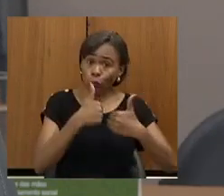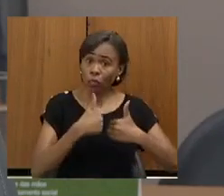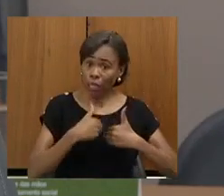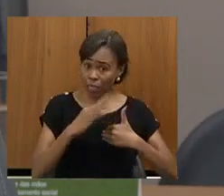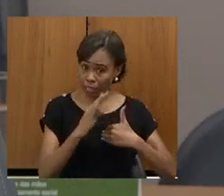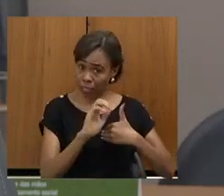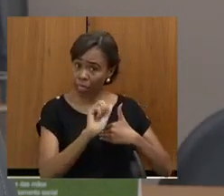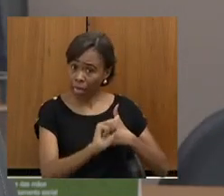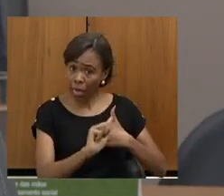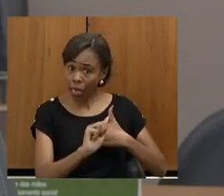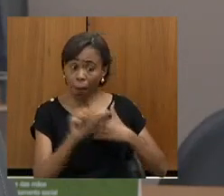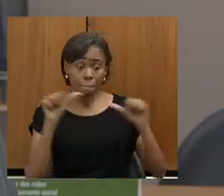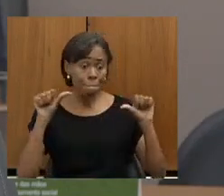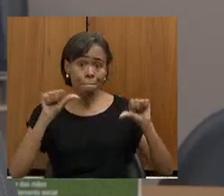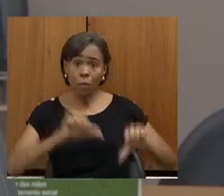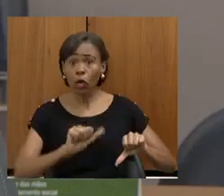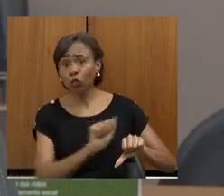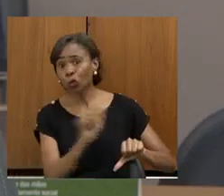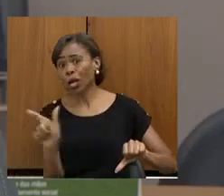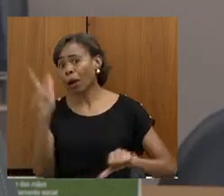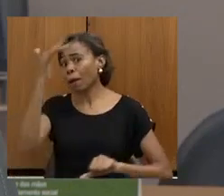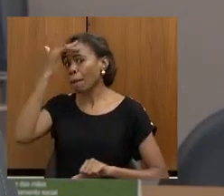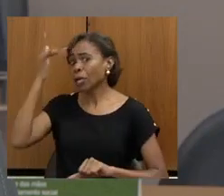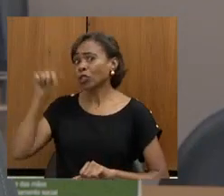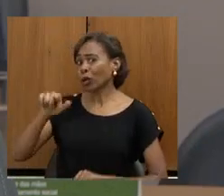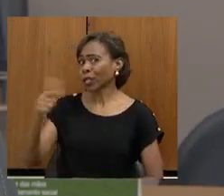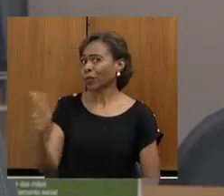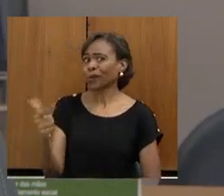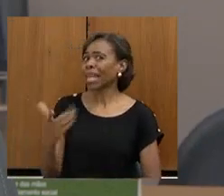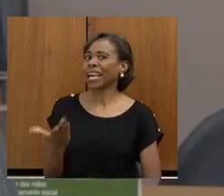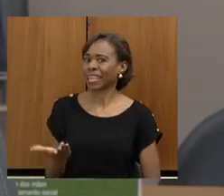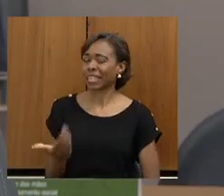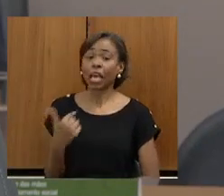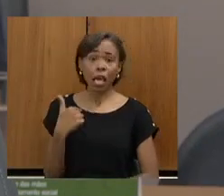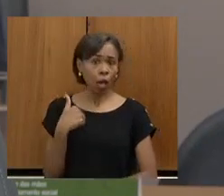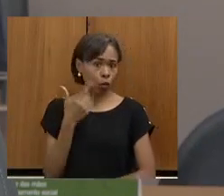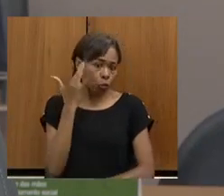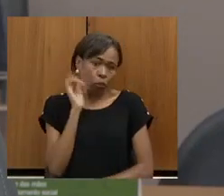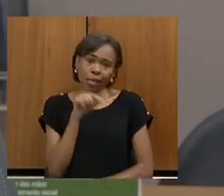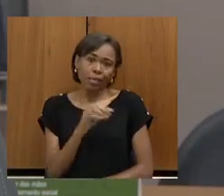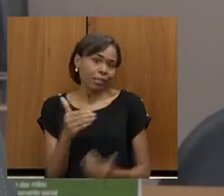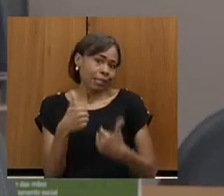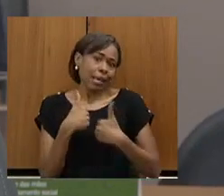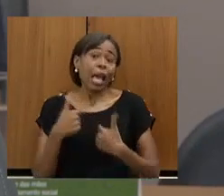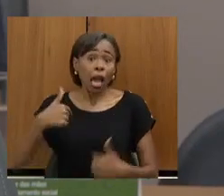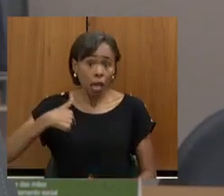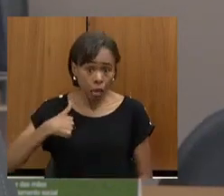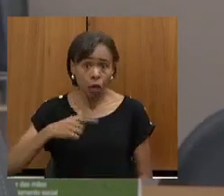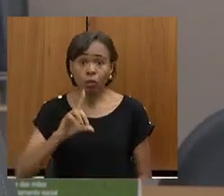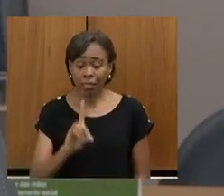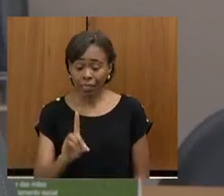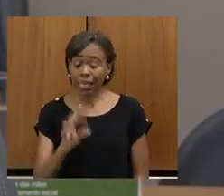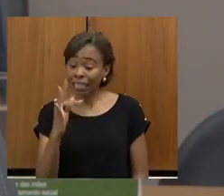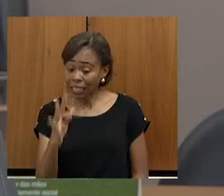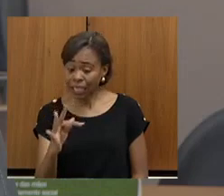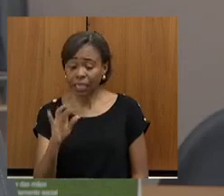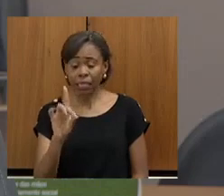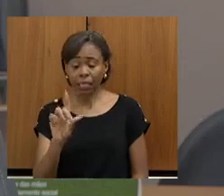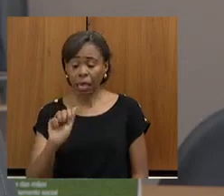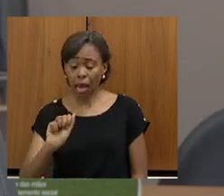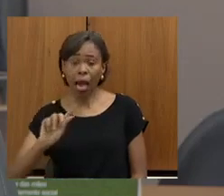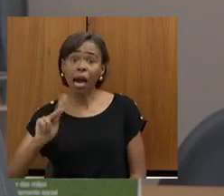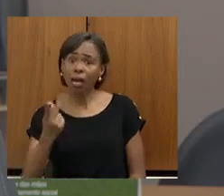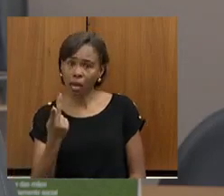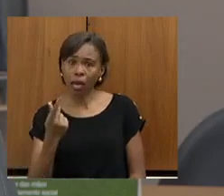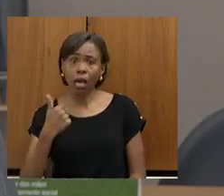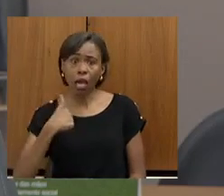teia. Eu não sei o que é teia, eu sei o é teia, é DH, eu tenho. O meu cérebro apaga os traumas, eu não